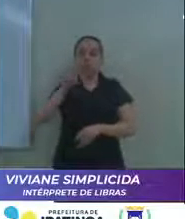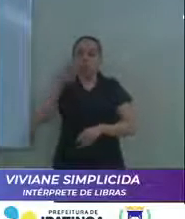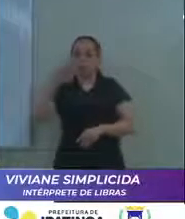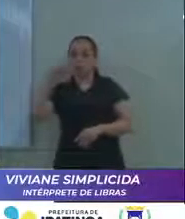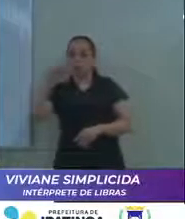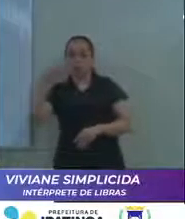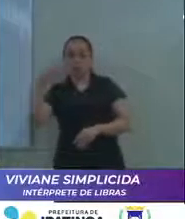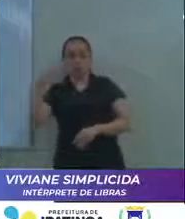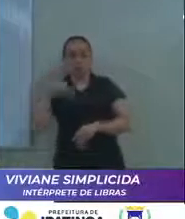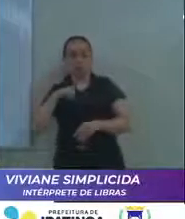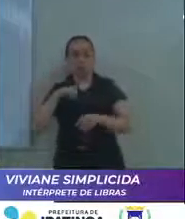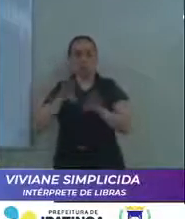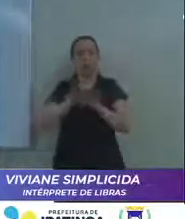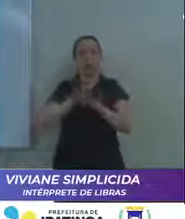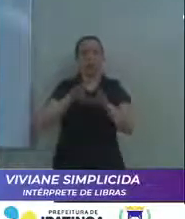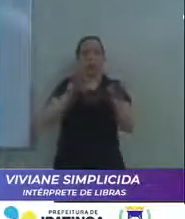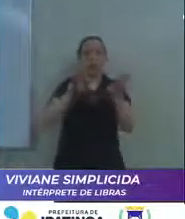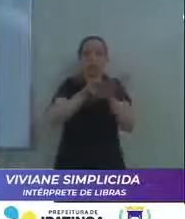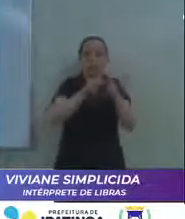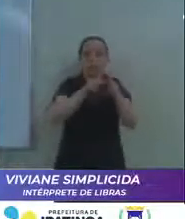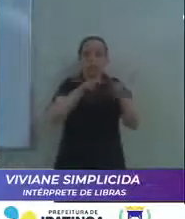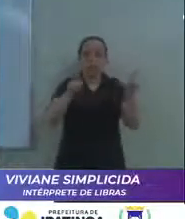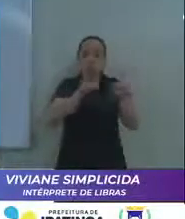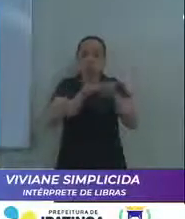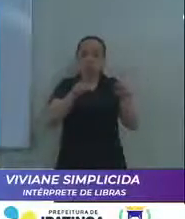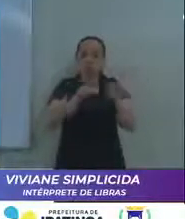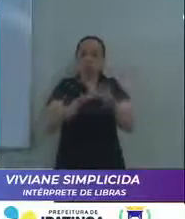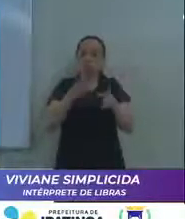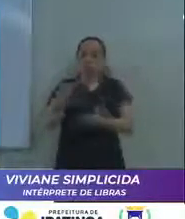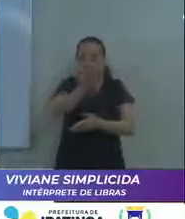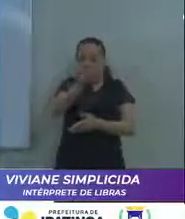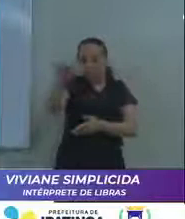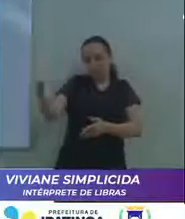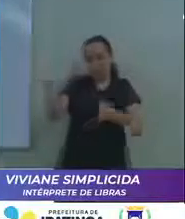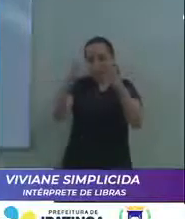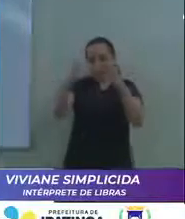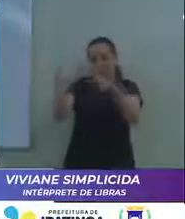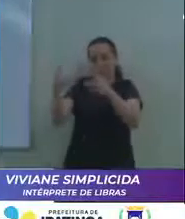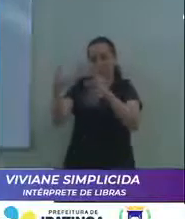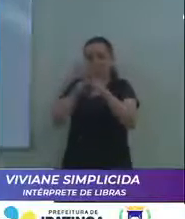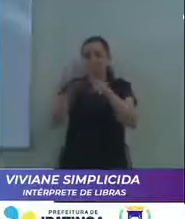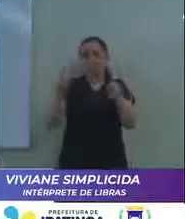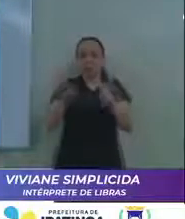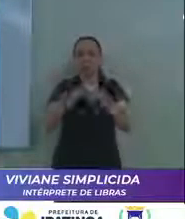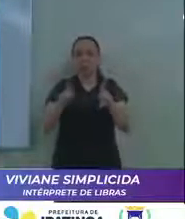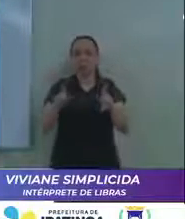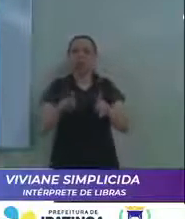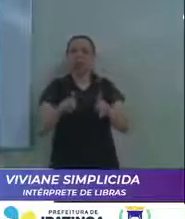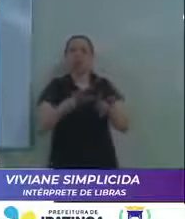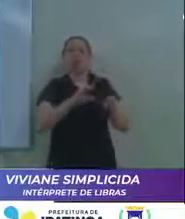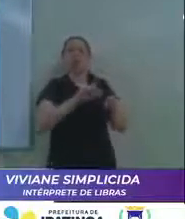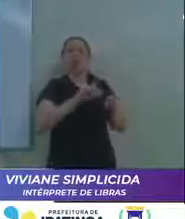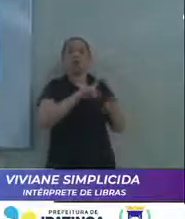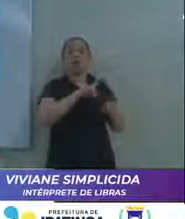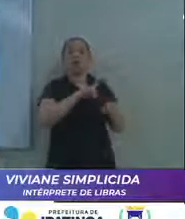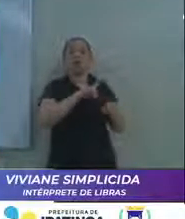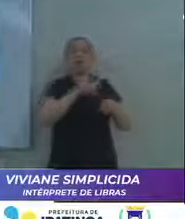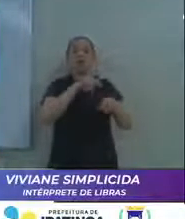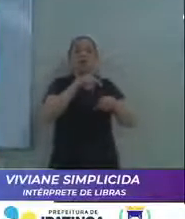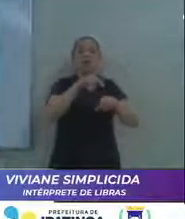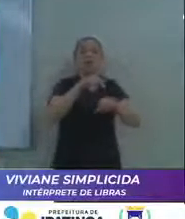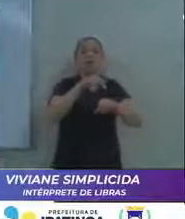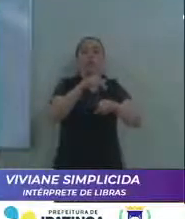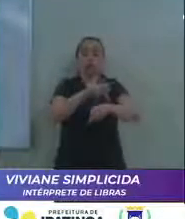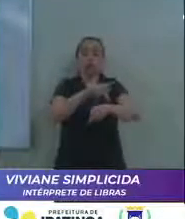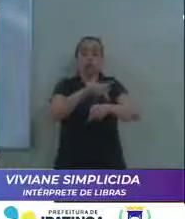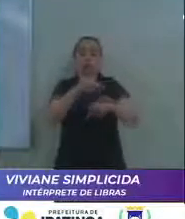sou docente, também como vocês, né? Do curso de fonoaudiologia da Faculdade Única em